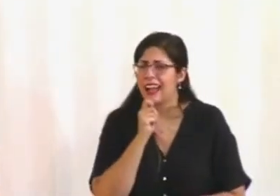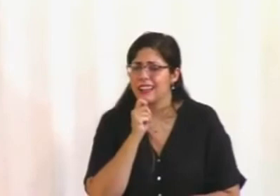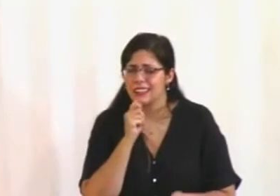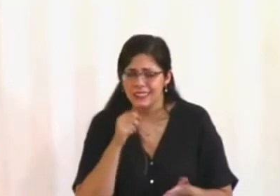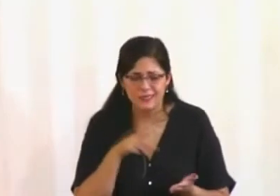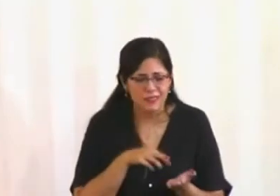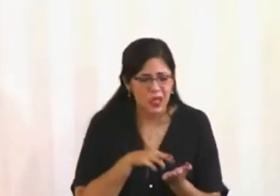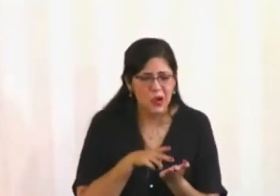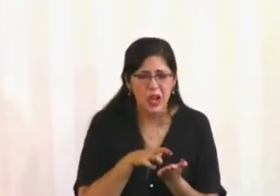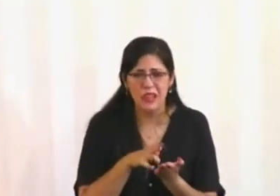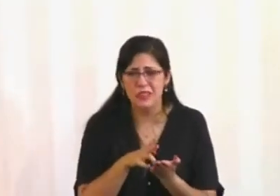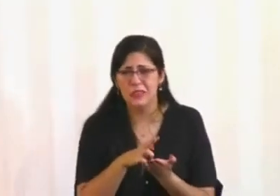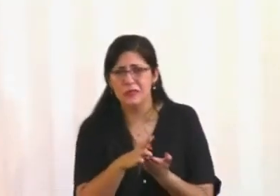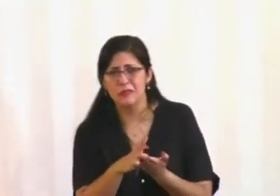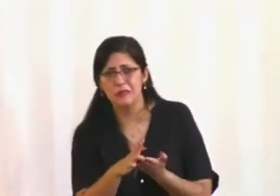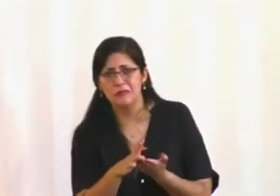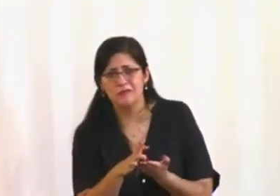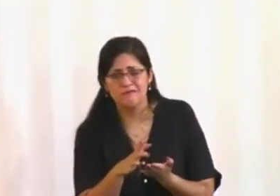da sombra da morte,